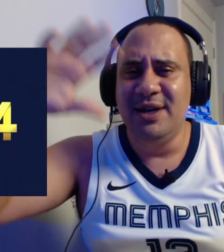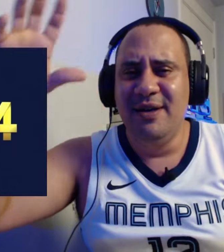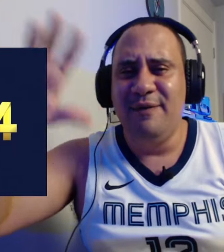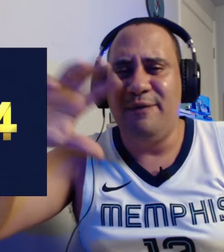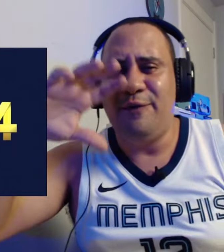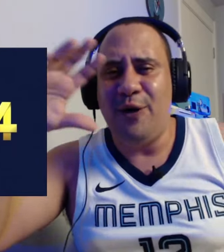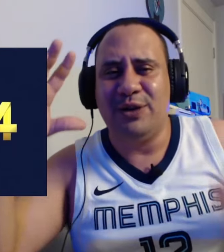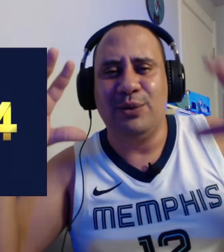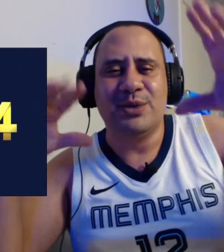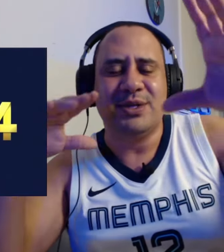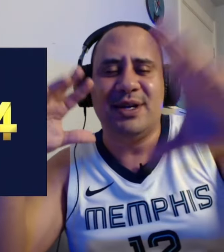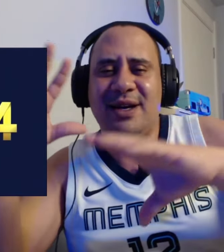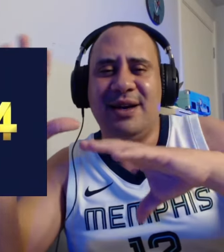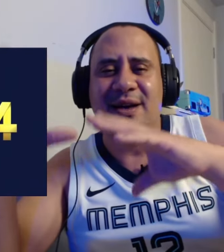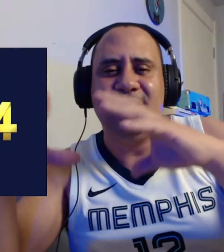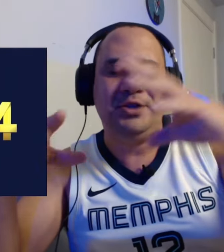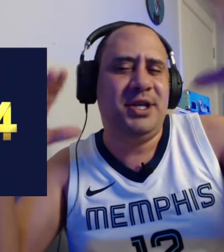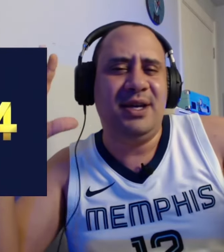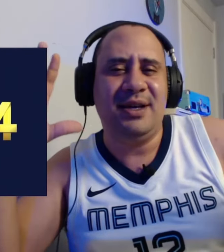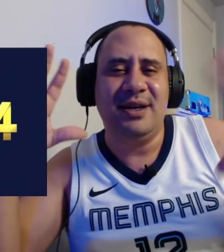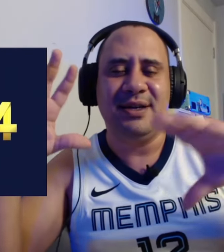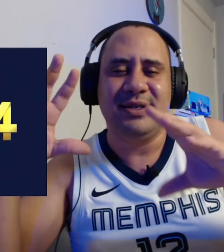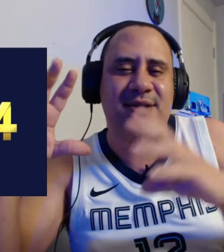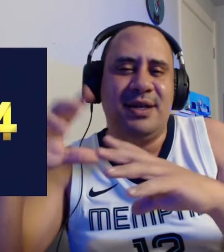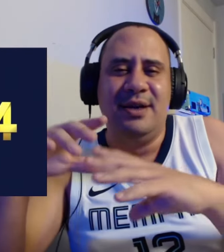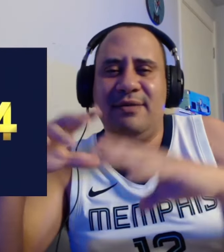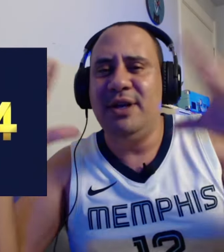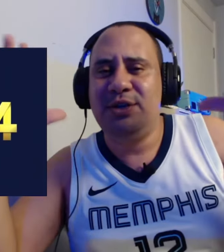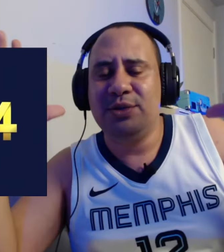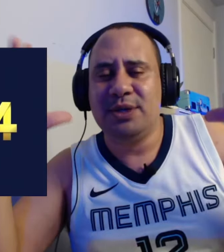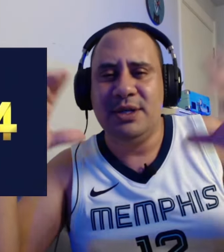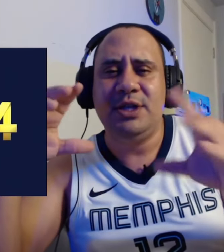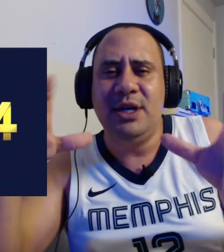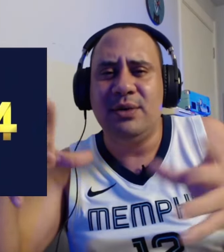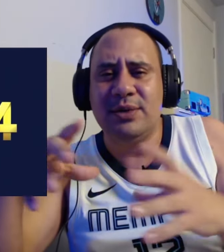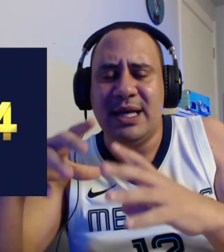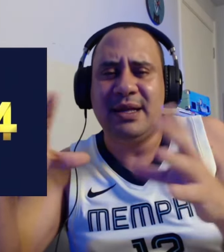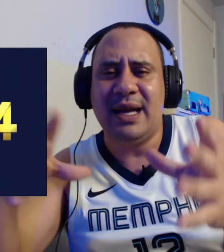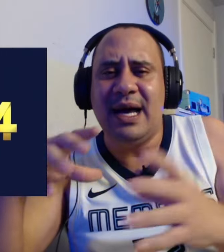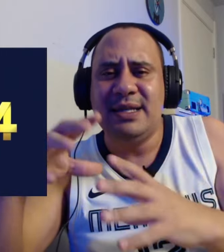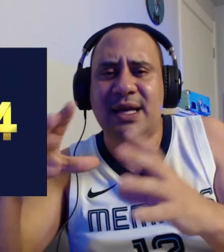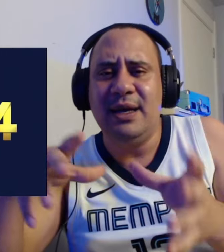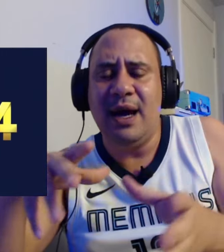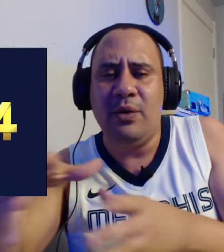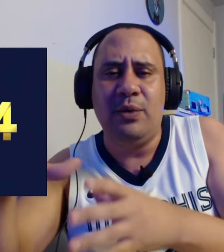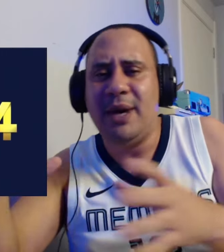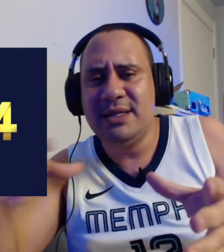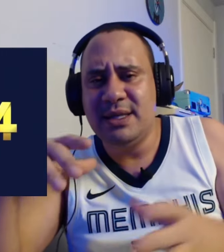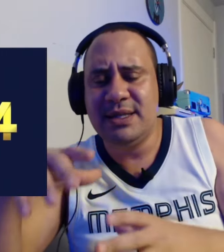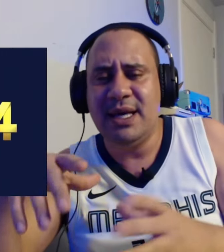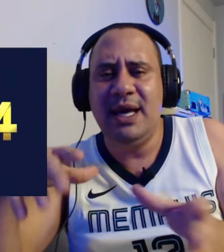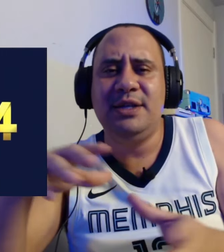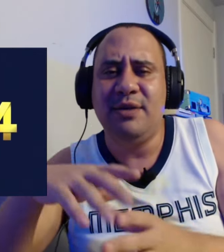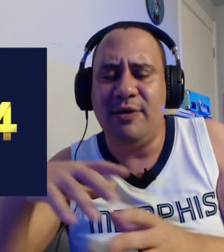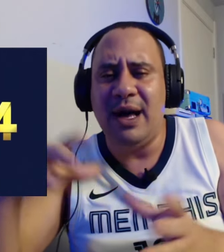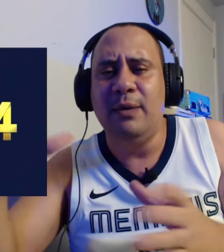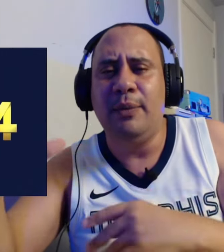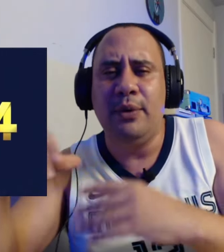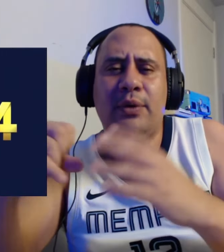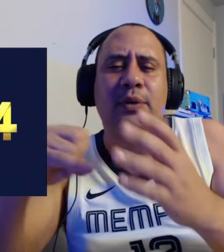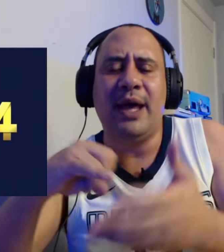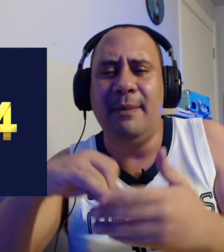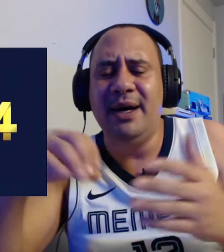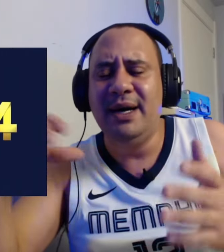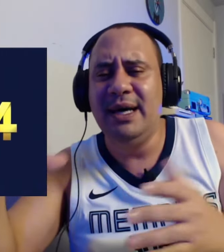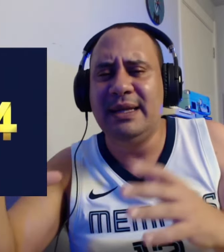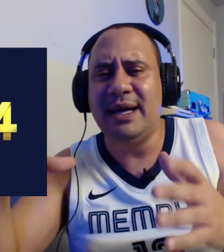de fotos, né, antigas, vídeos antigos. Ela traz ali algo mais recente, fala um